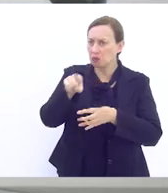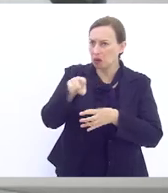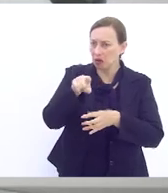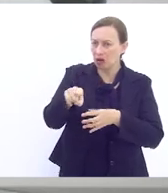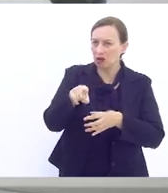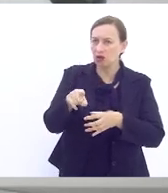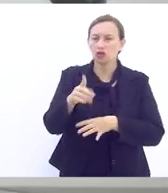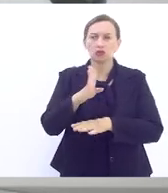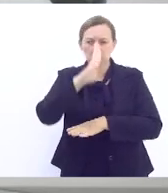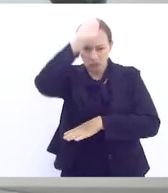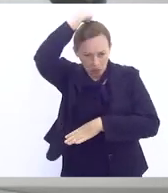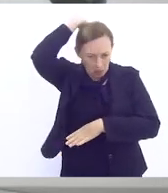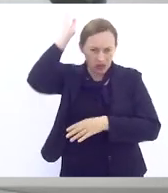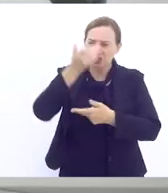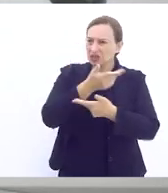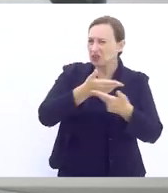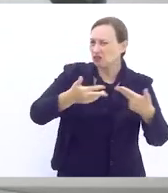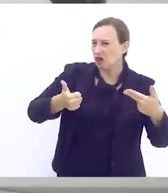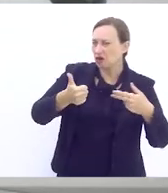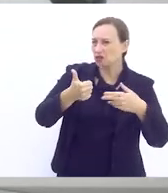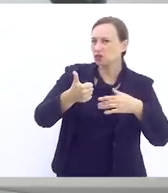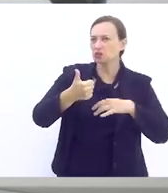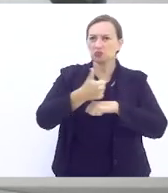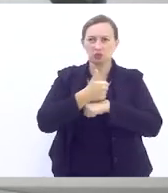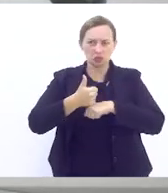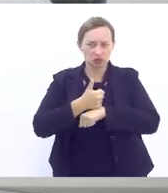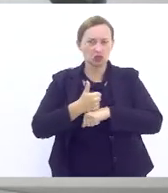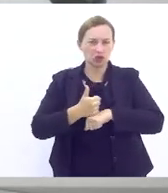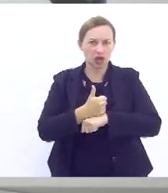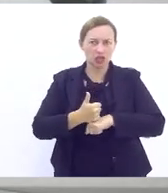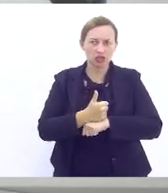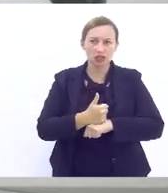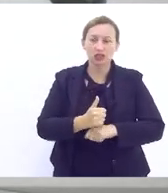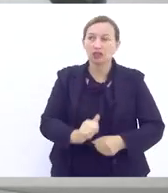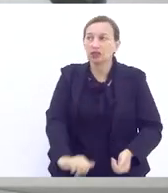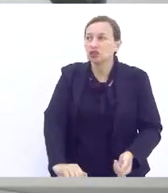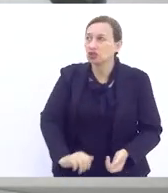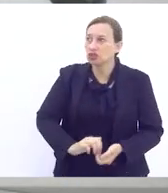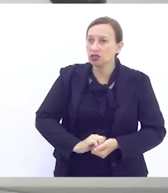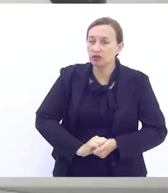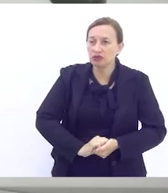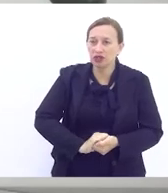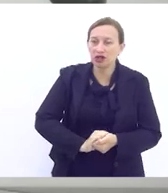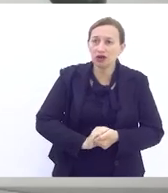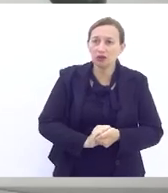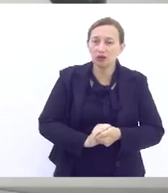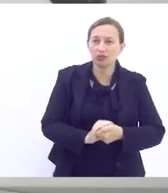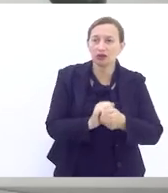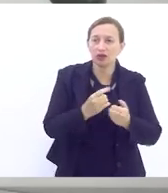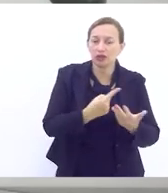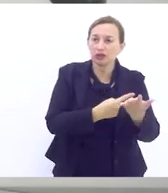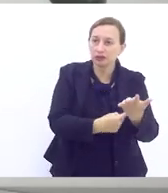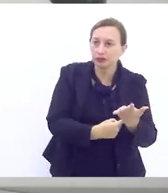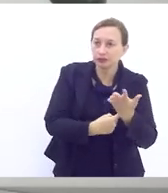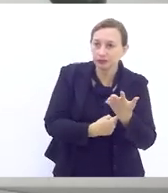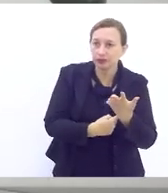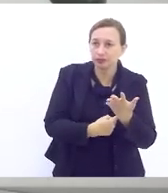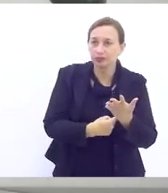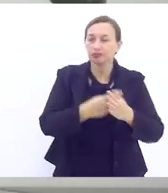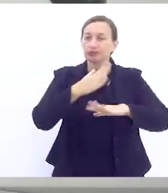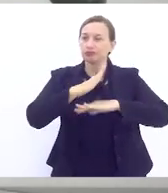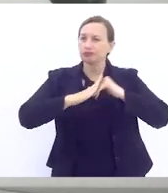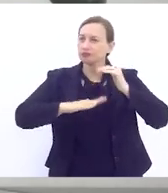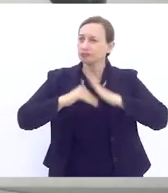bombeiros tem muitos profissionais sabe e a gente tem ajudado esses profissionais que lá